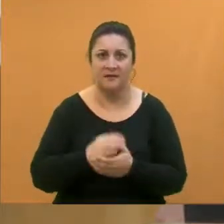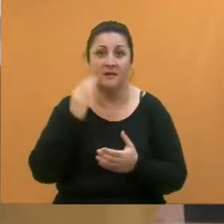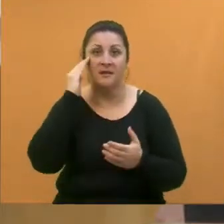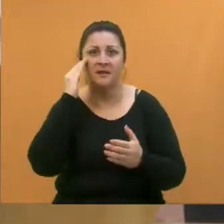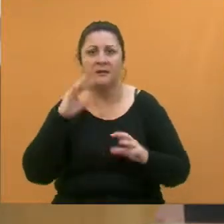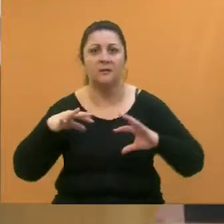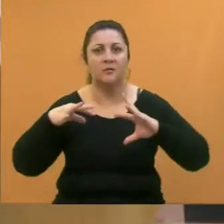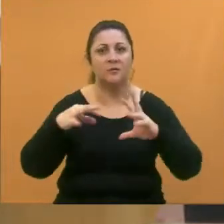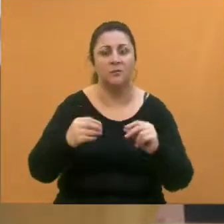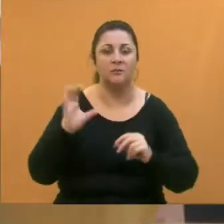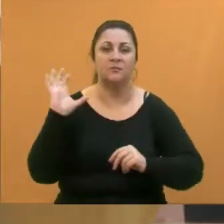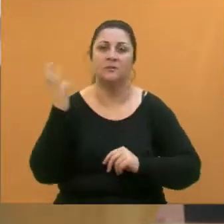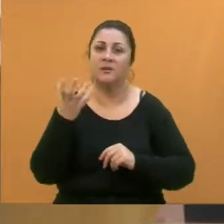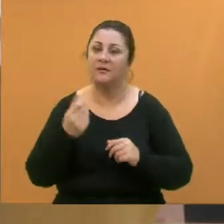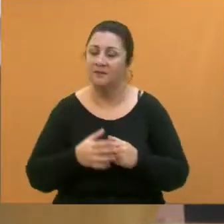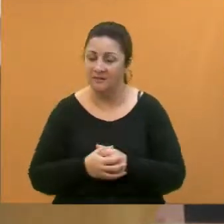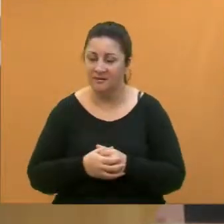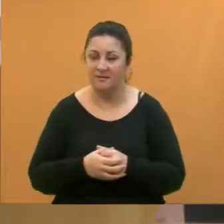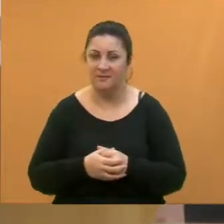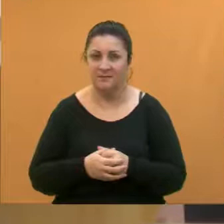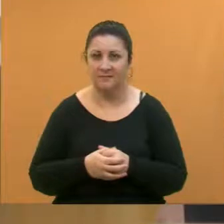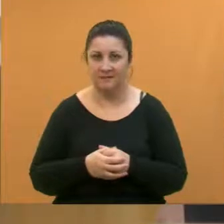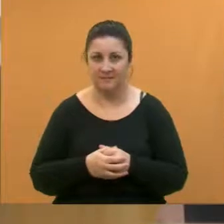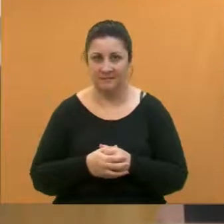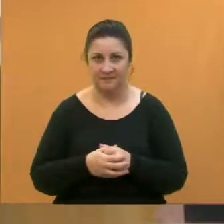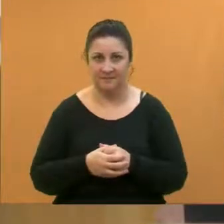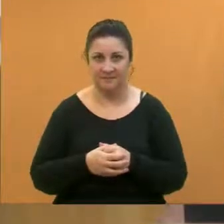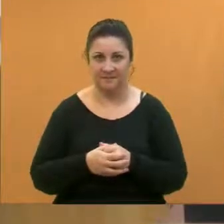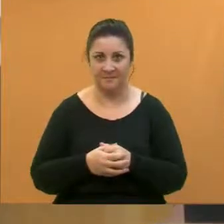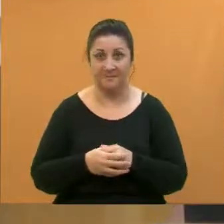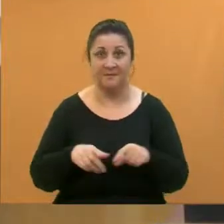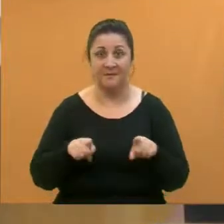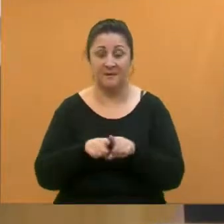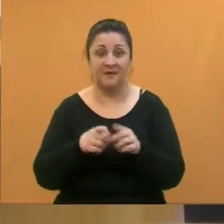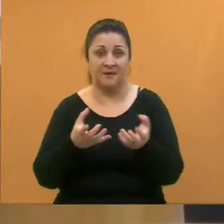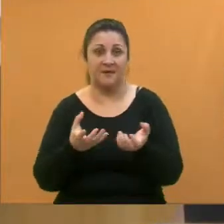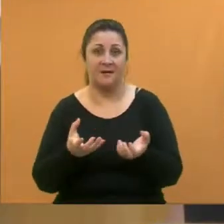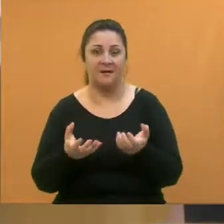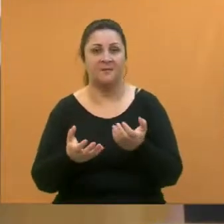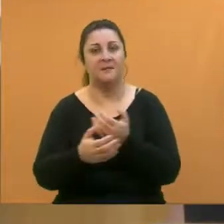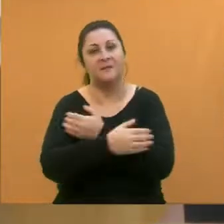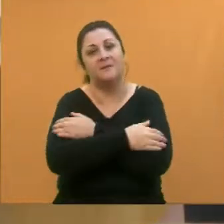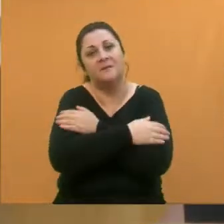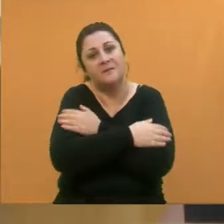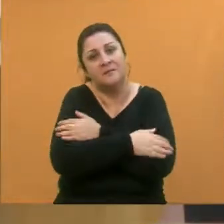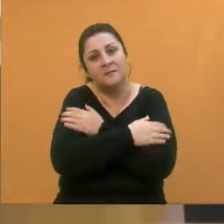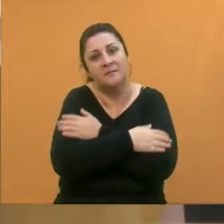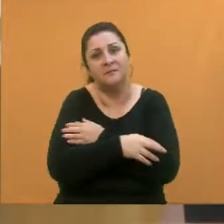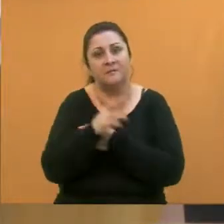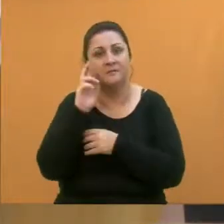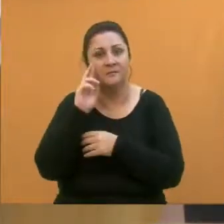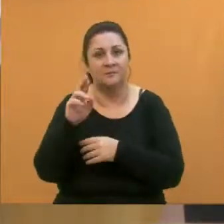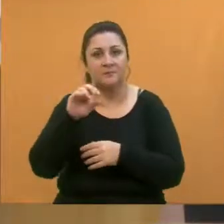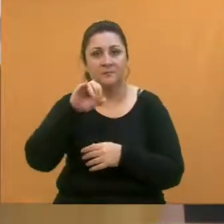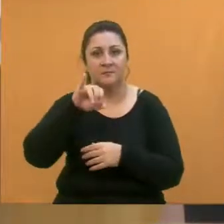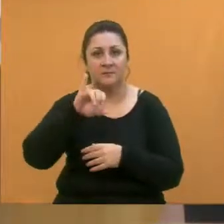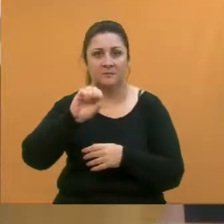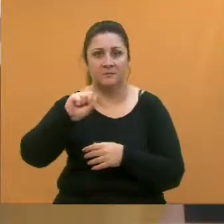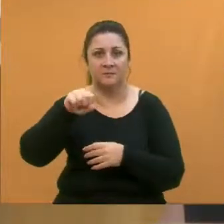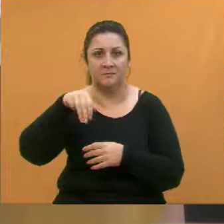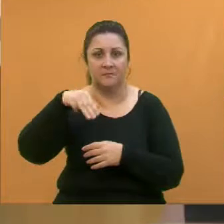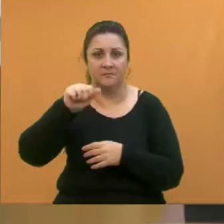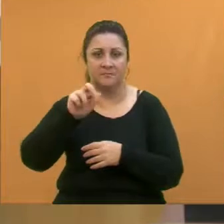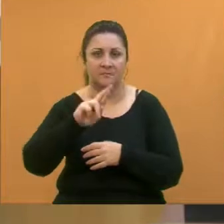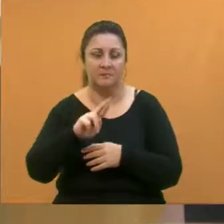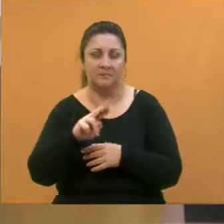estão andando as coisas na nossa cidade. E eu não posso perder a oportunidade também de mandar um abraço para o seu Vismar, lá do Parque Santo Antônio, o